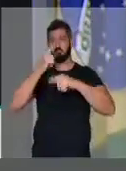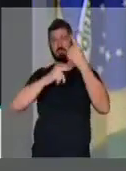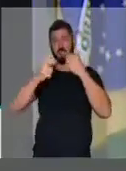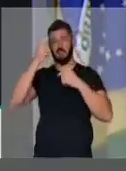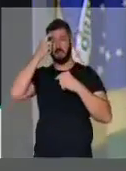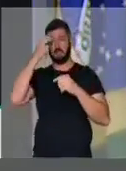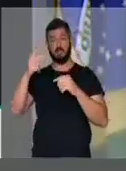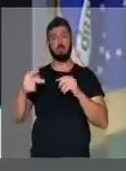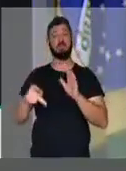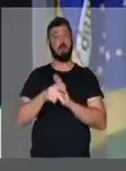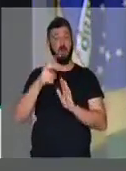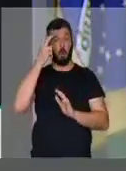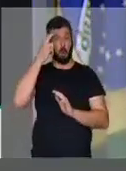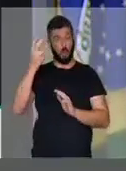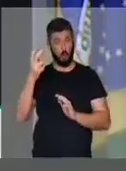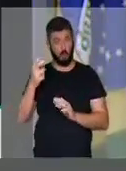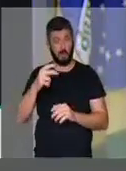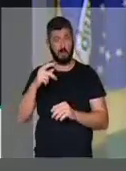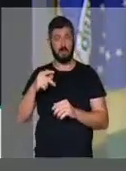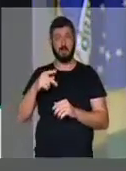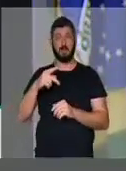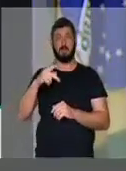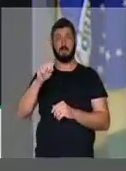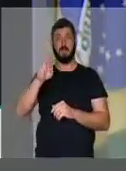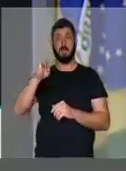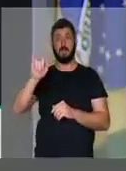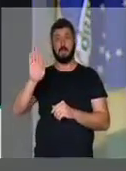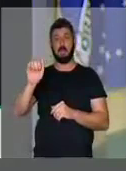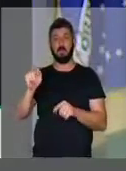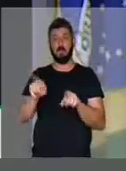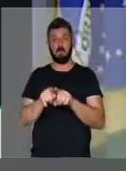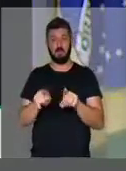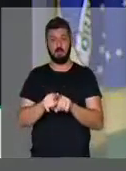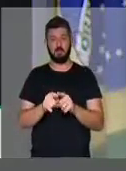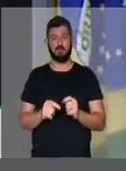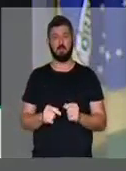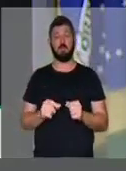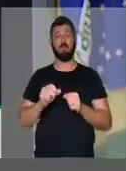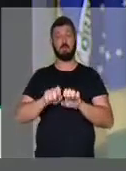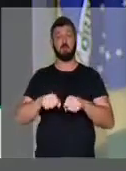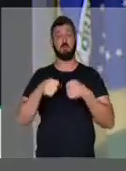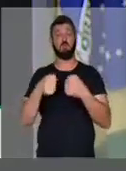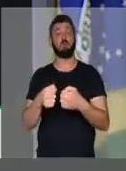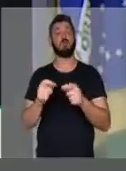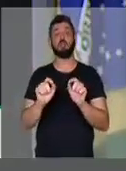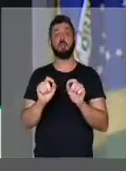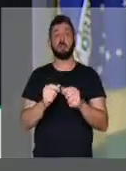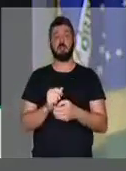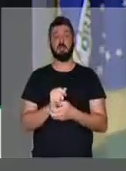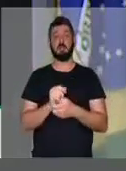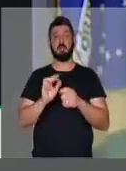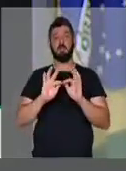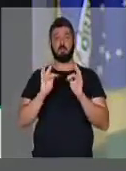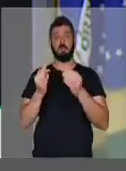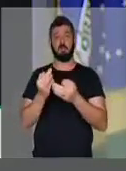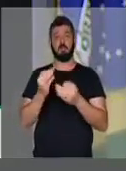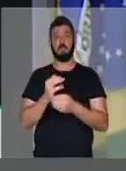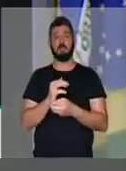da cultura da Paraíba. Jornal distribuído gratuitamente, feito graças ao esforço da